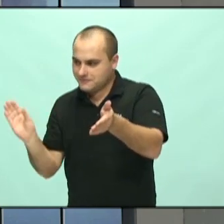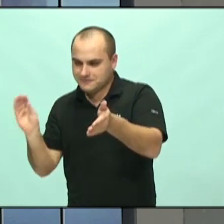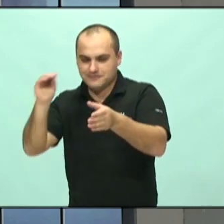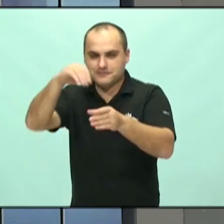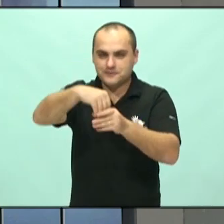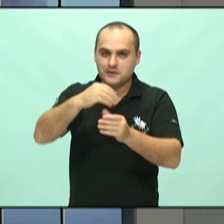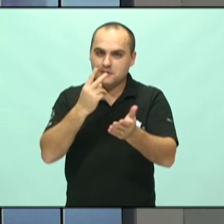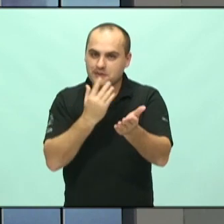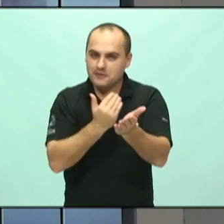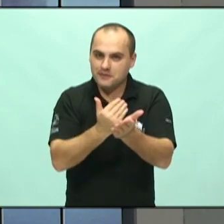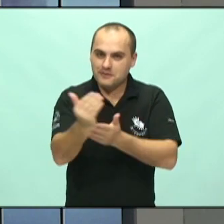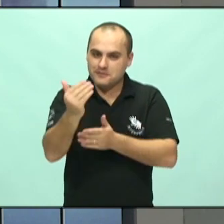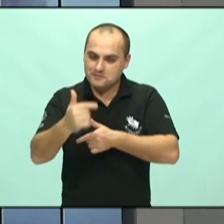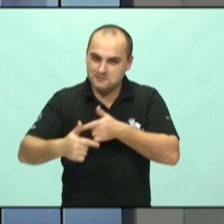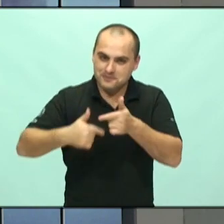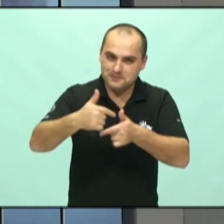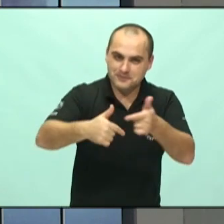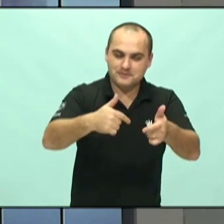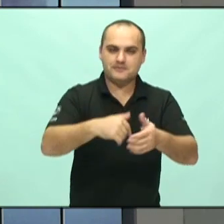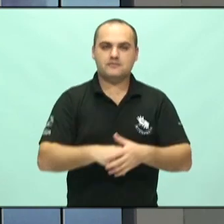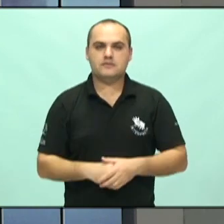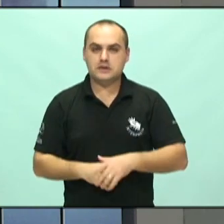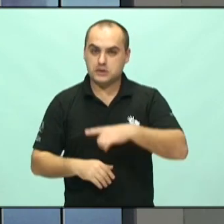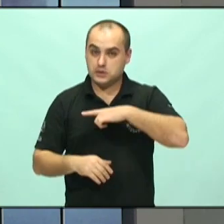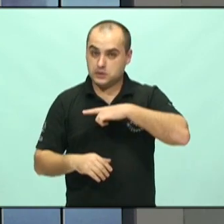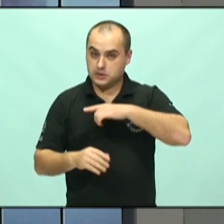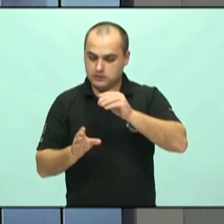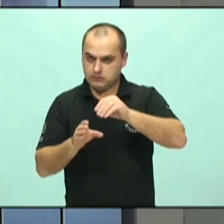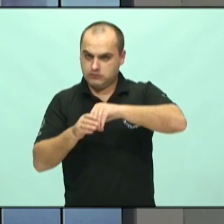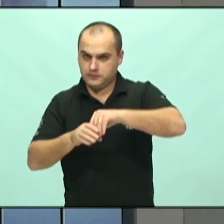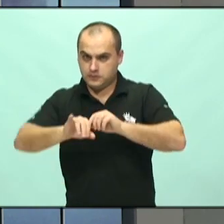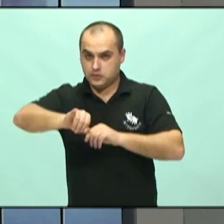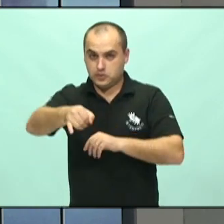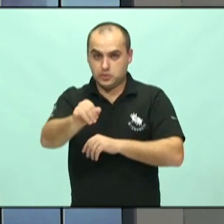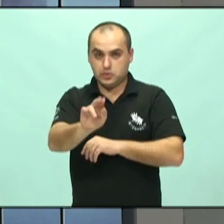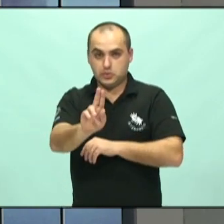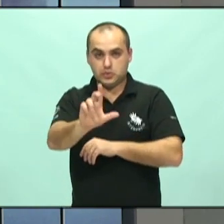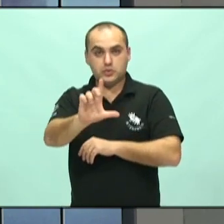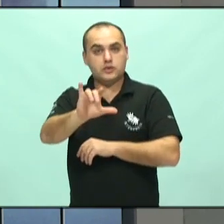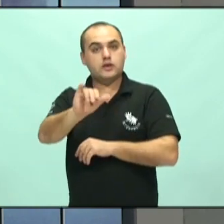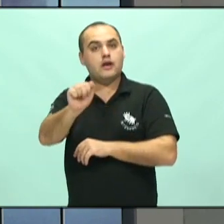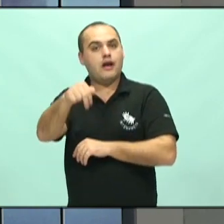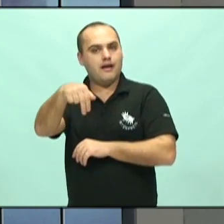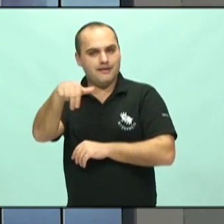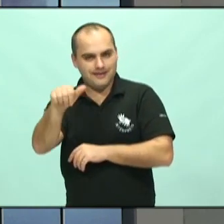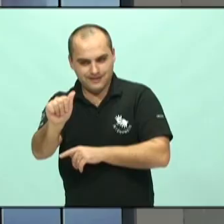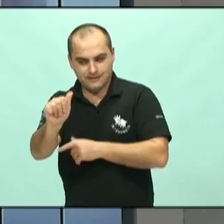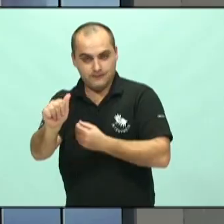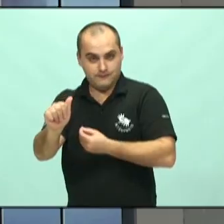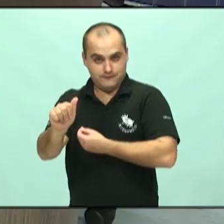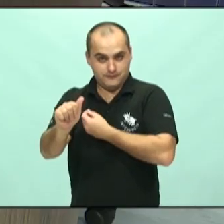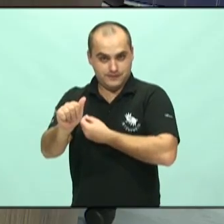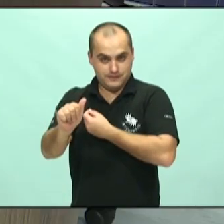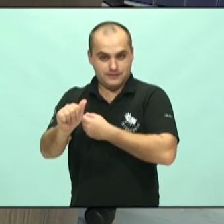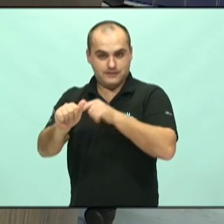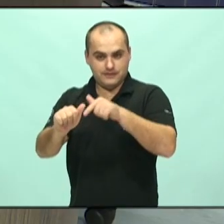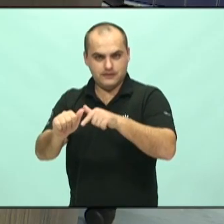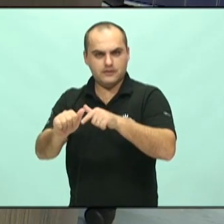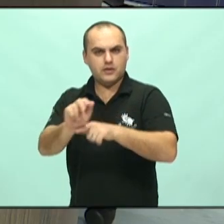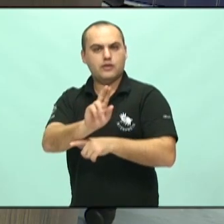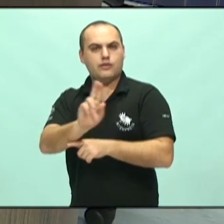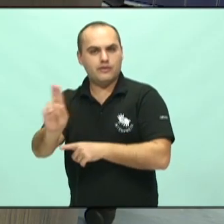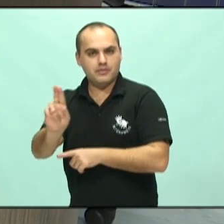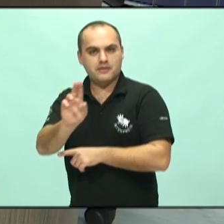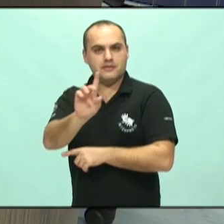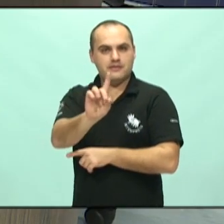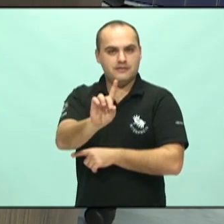época eram componentes do grupo a Juliana Kim e a Juliana Correia, que faziam o primeiro espetáculo do Porto Cênico, chamado O Defunto, com